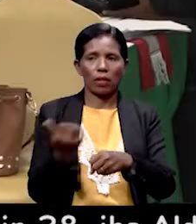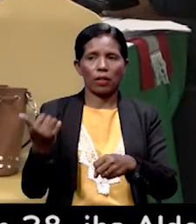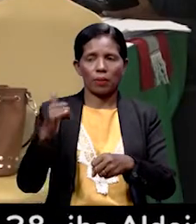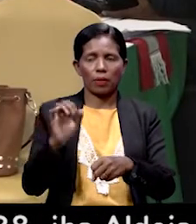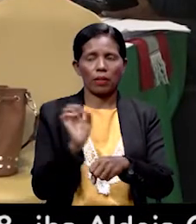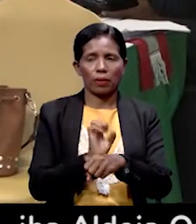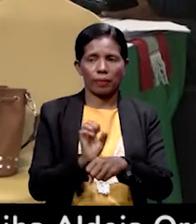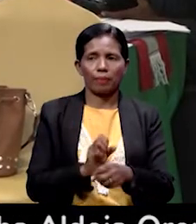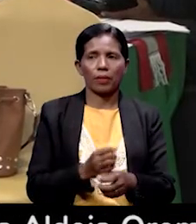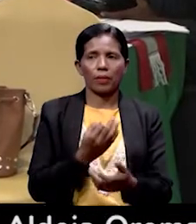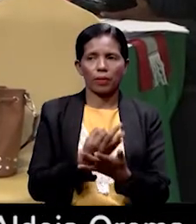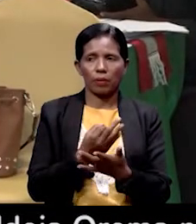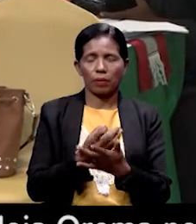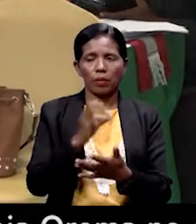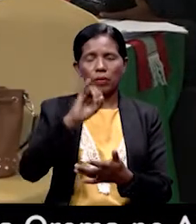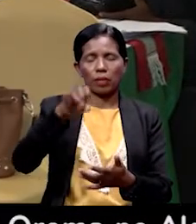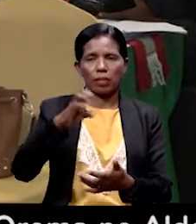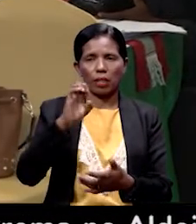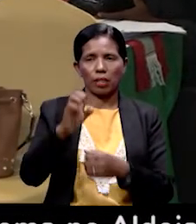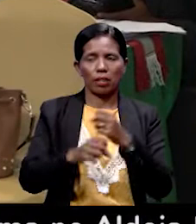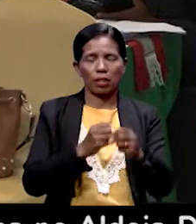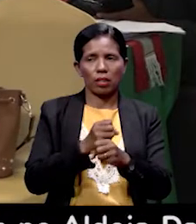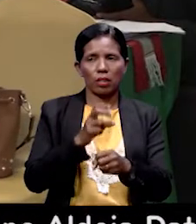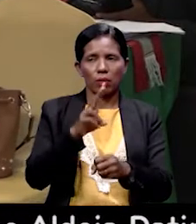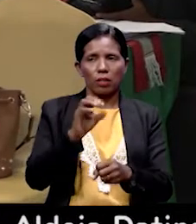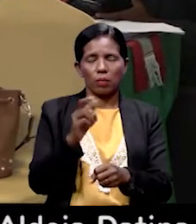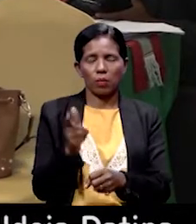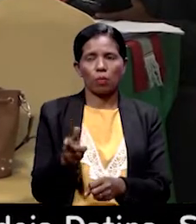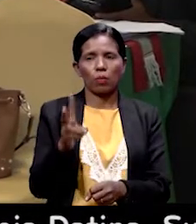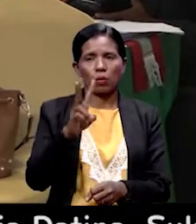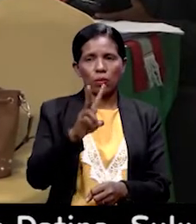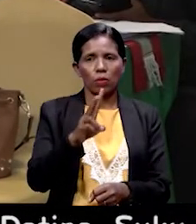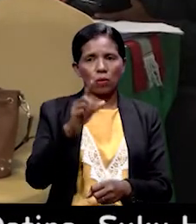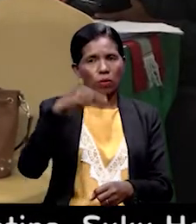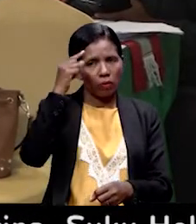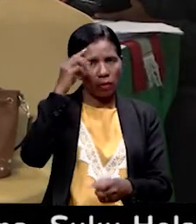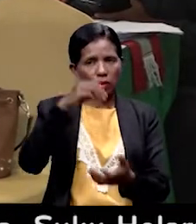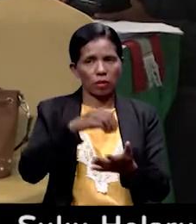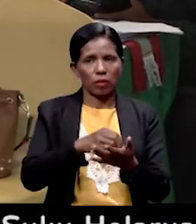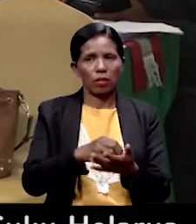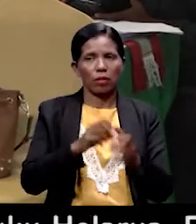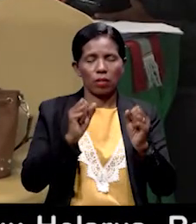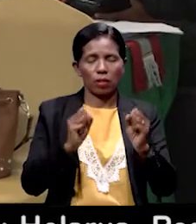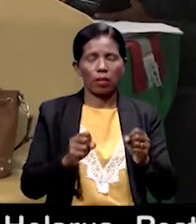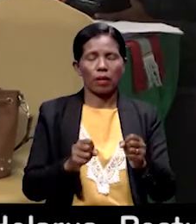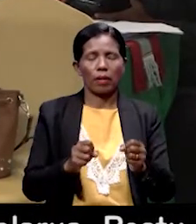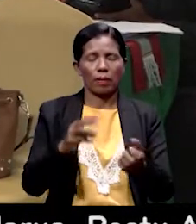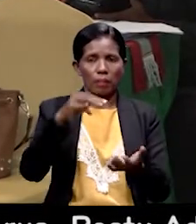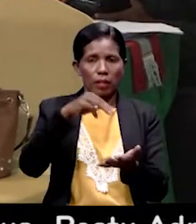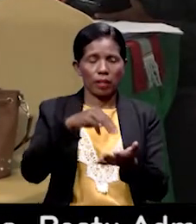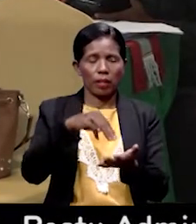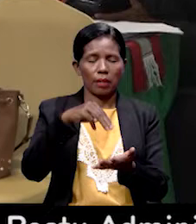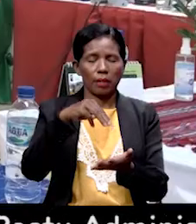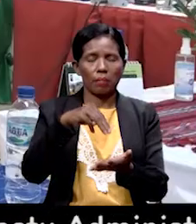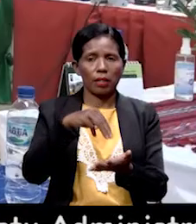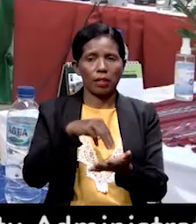esne. Orsamento geral estado batinang rihung rua ronoro resing rua, governo propoing ho montante bilhão ida ponto nen,